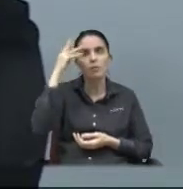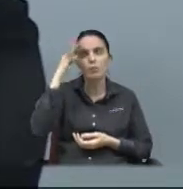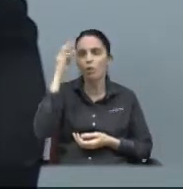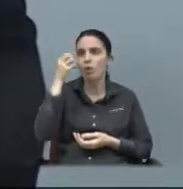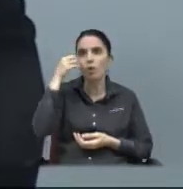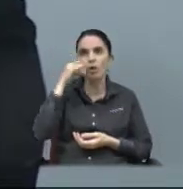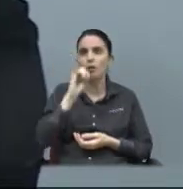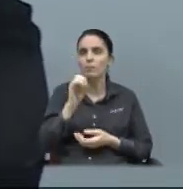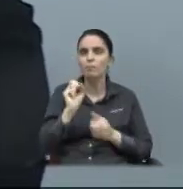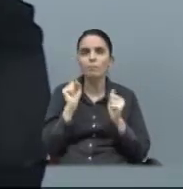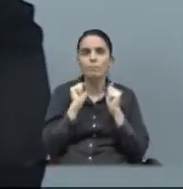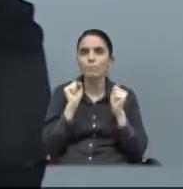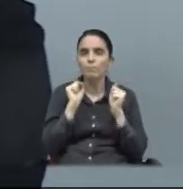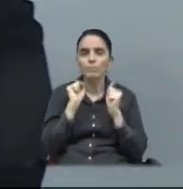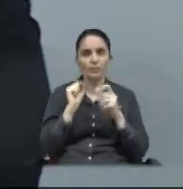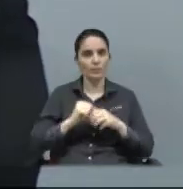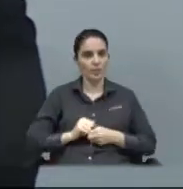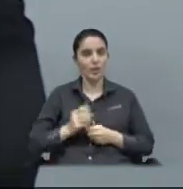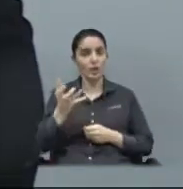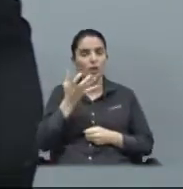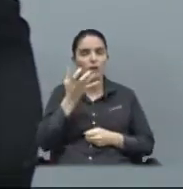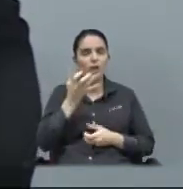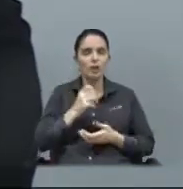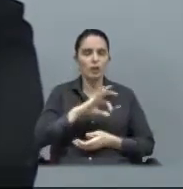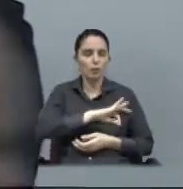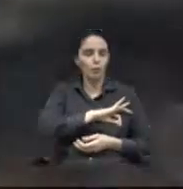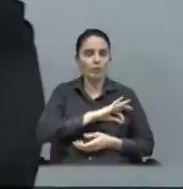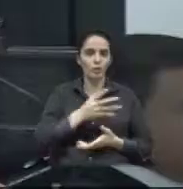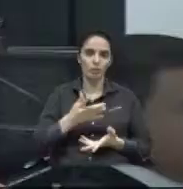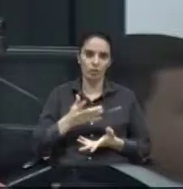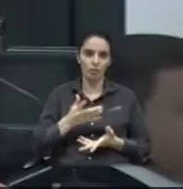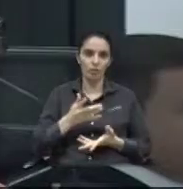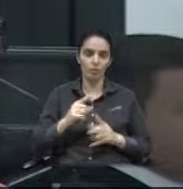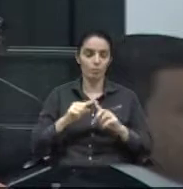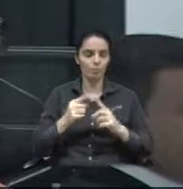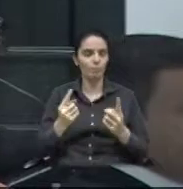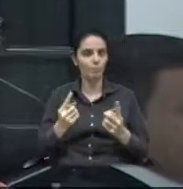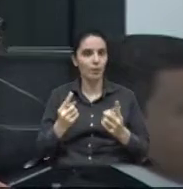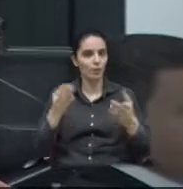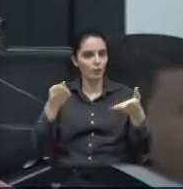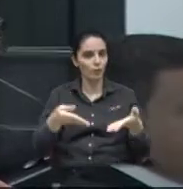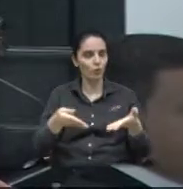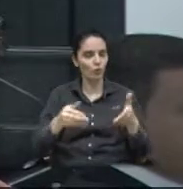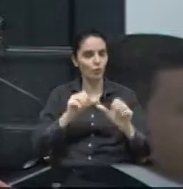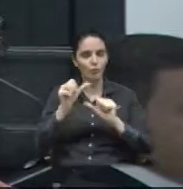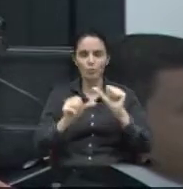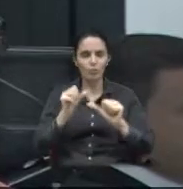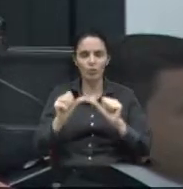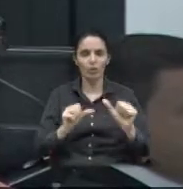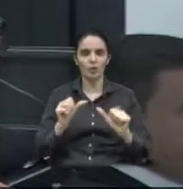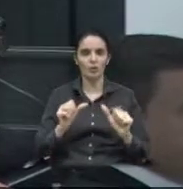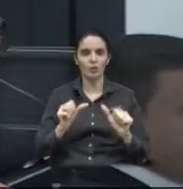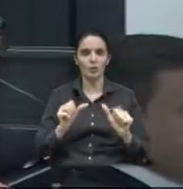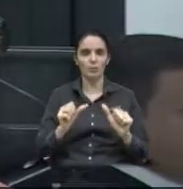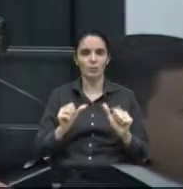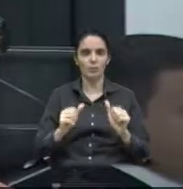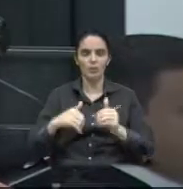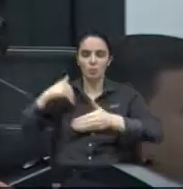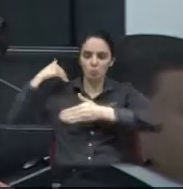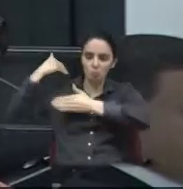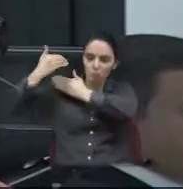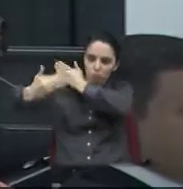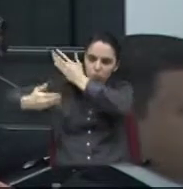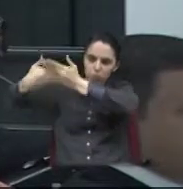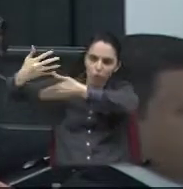e fico feliz com essa discussão ela continua de uma certa forma a cada dia que passa nós vemos as mulheres